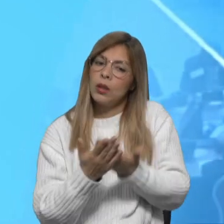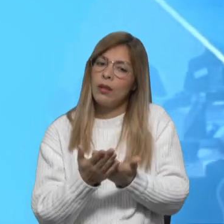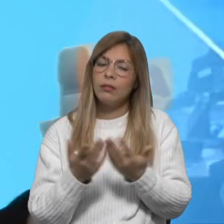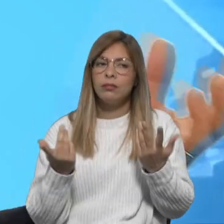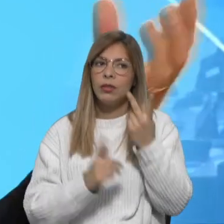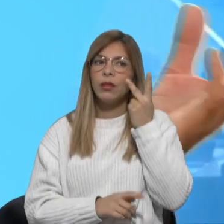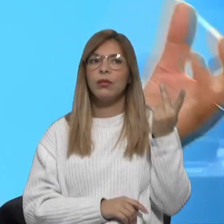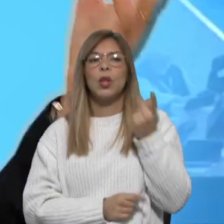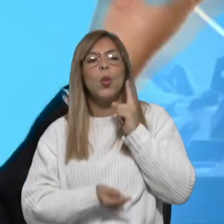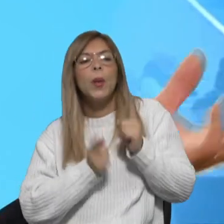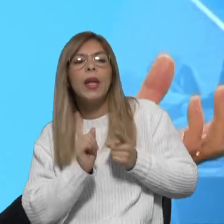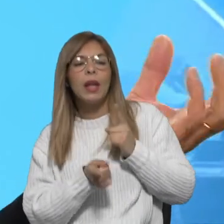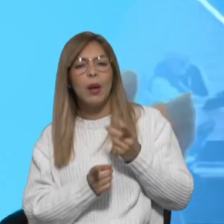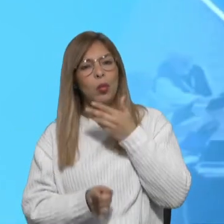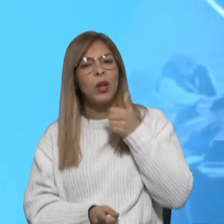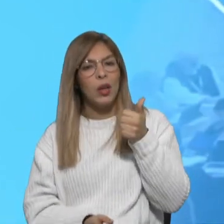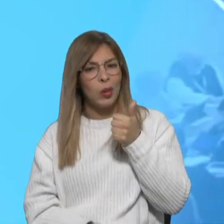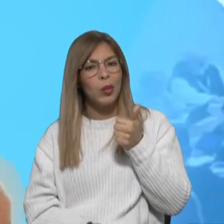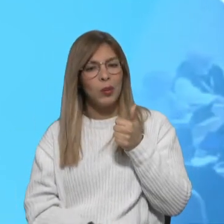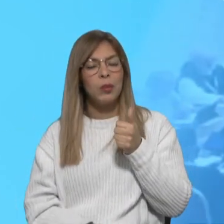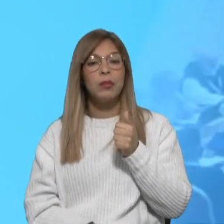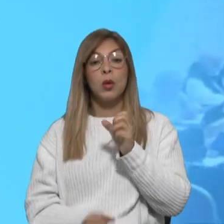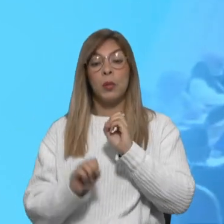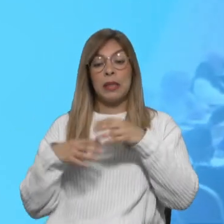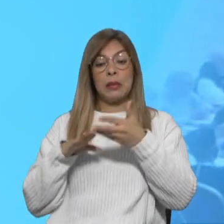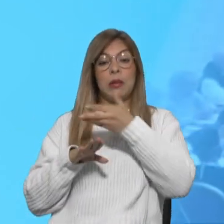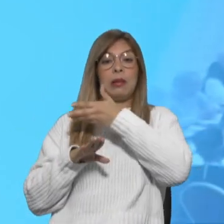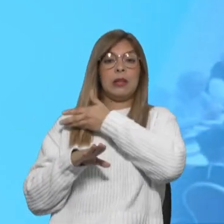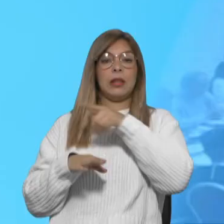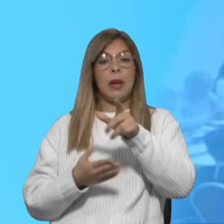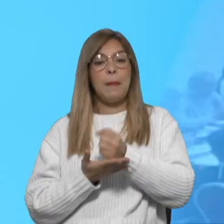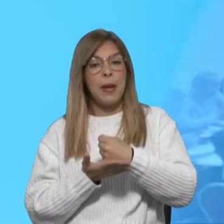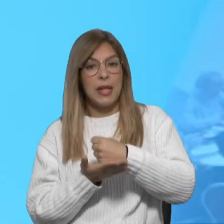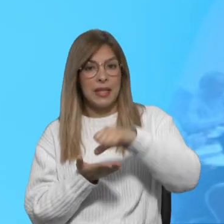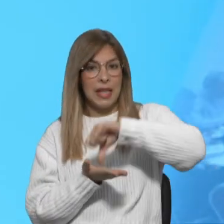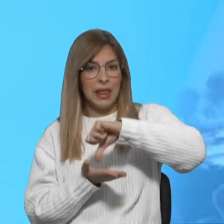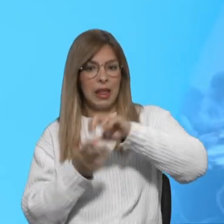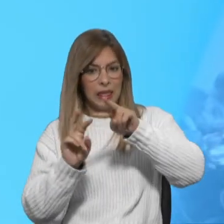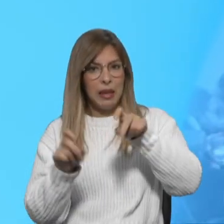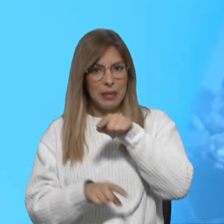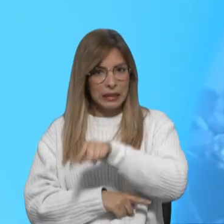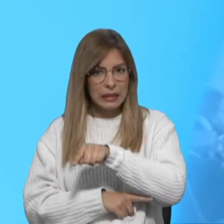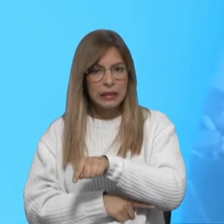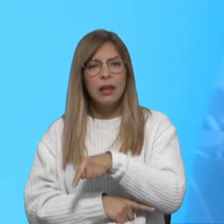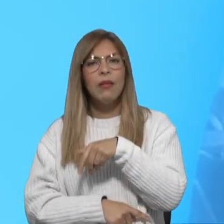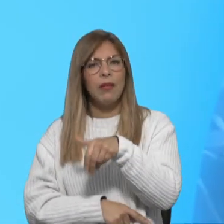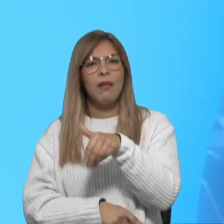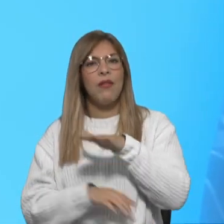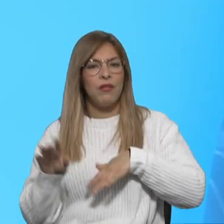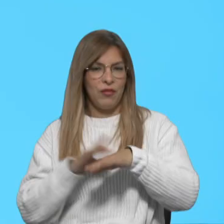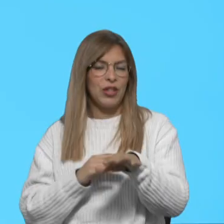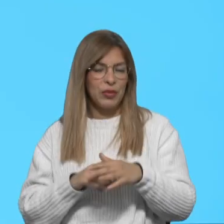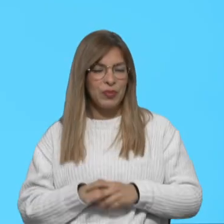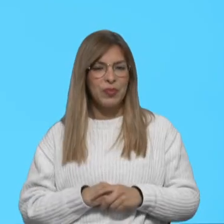isso, de facto, voltando ao princípio da conversa, a Praça Central tem boas razões para tratar do tema e é isso que penso que vamos fazer. E ia perguntar